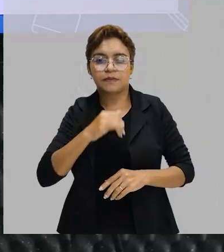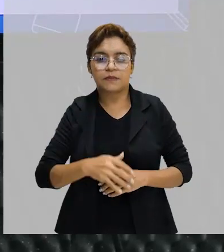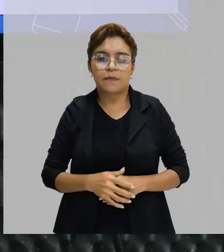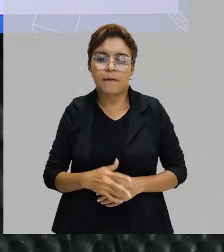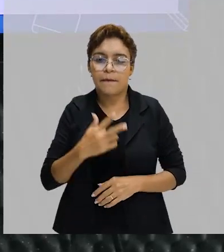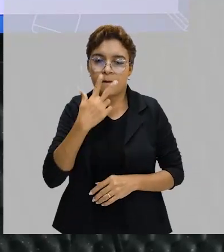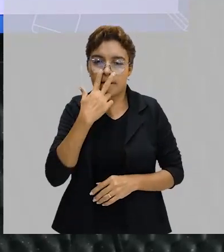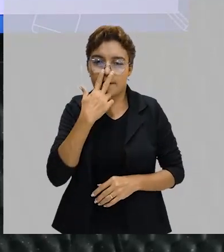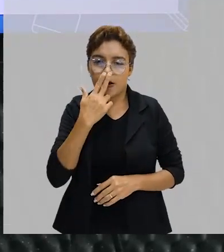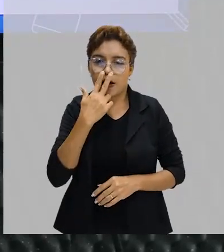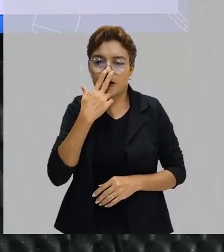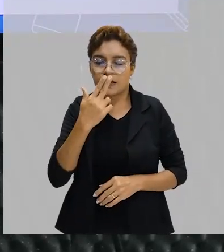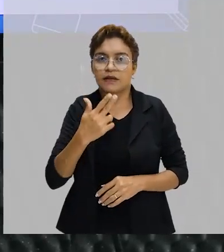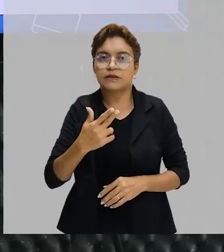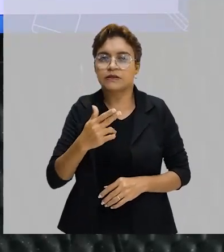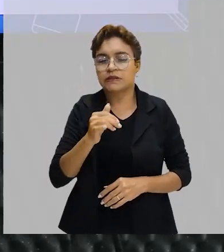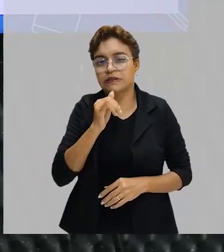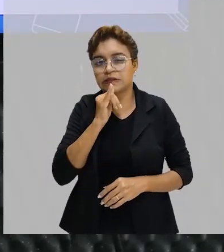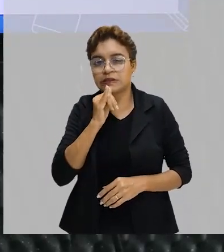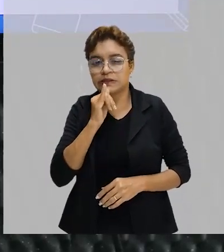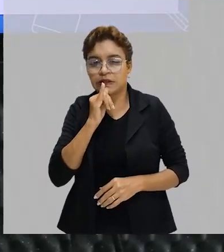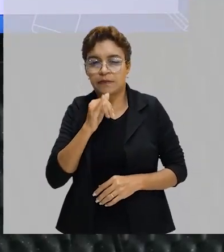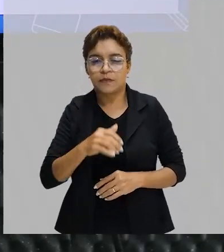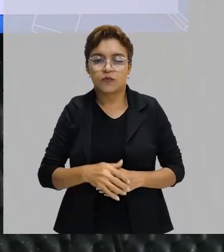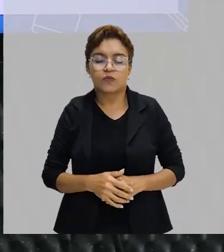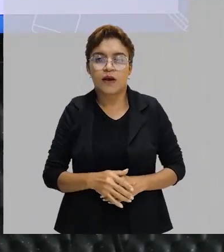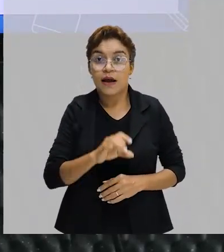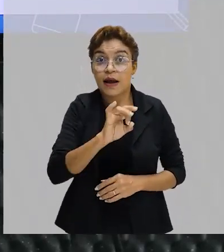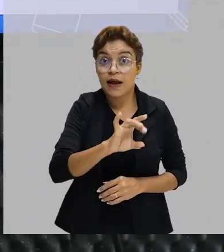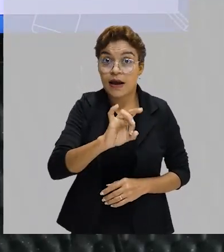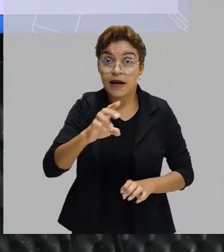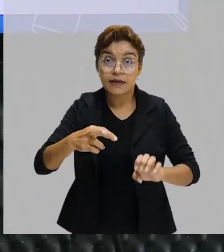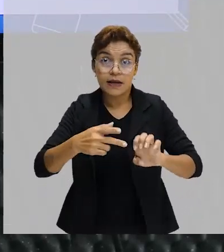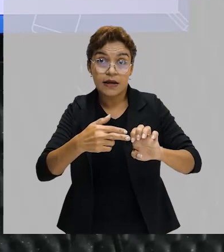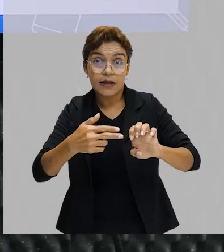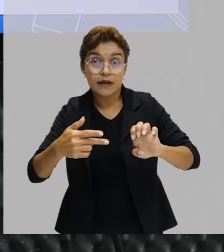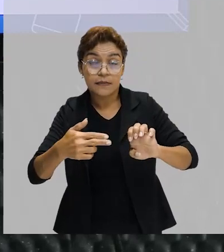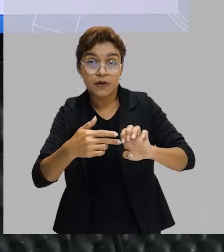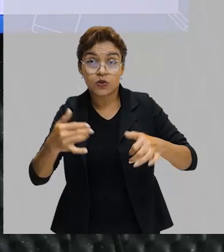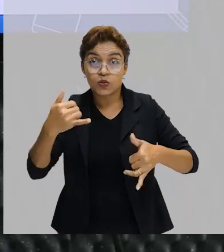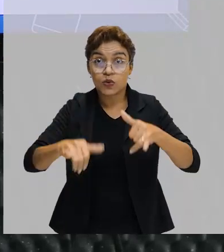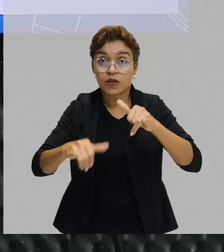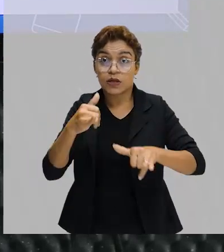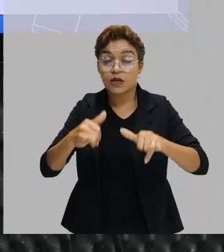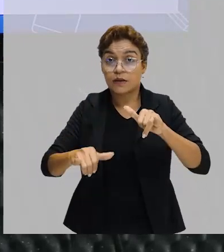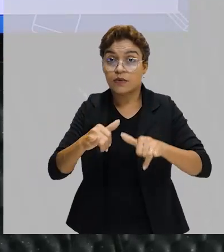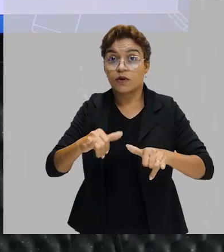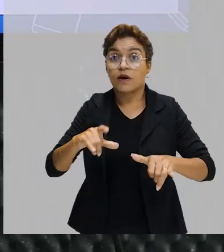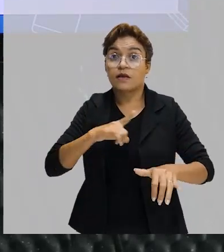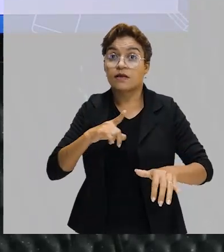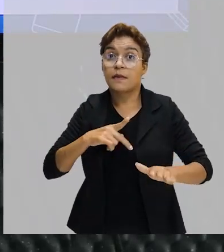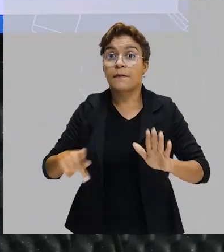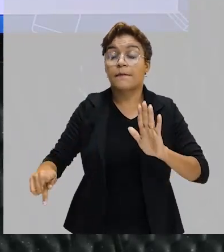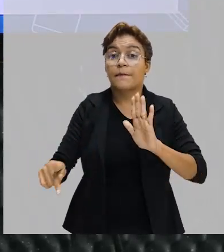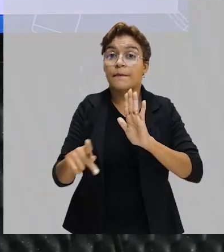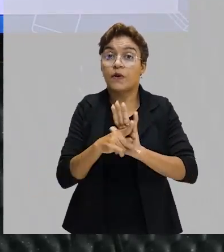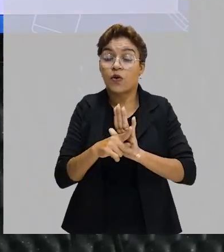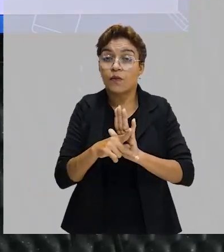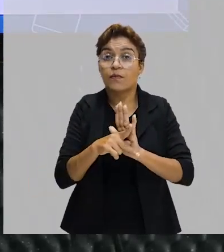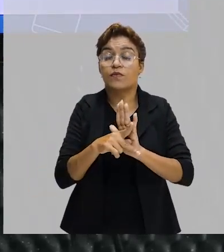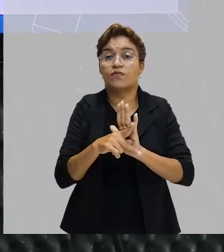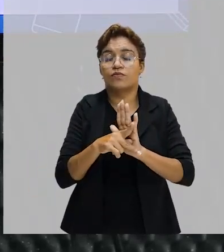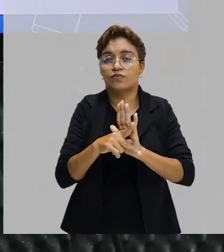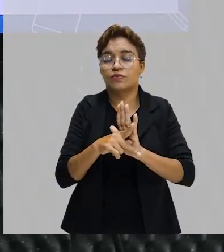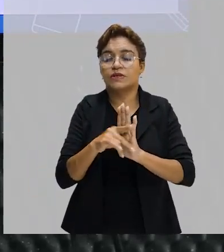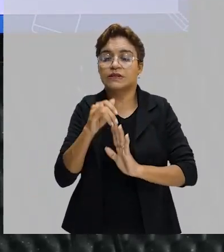impressão digital, certo? Cada elemento químico vai ter uma decomposição bem específica.